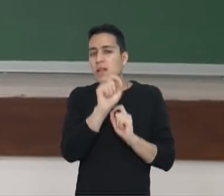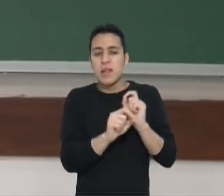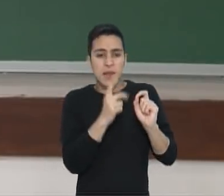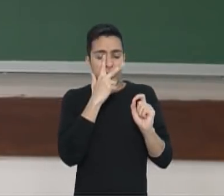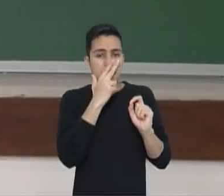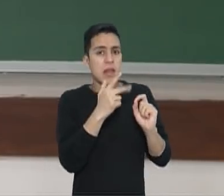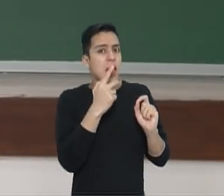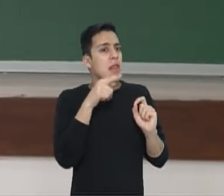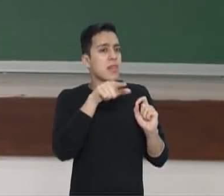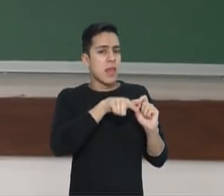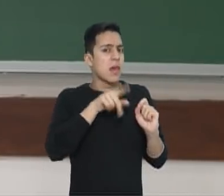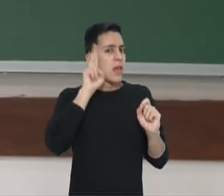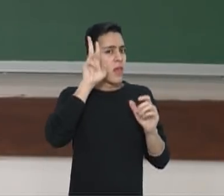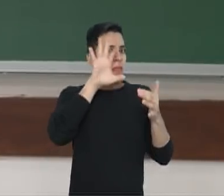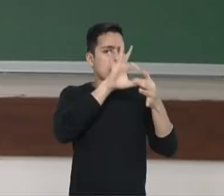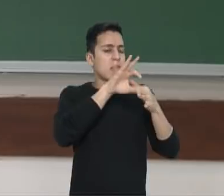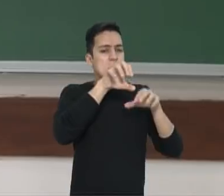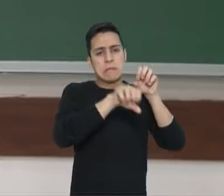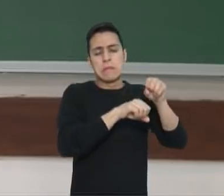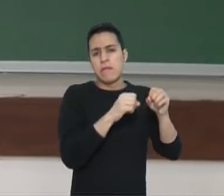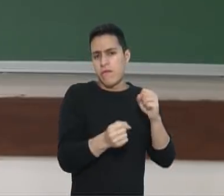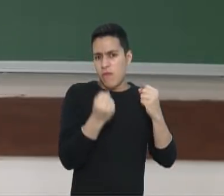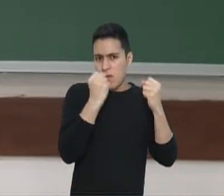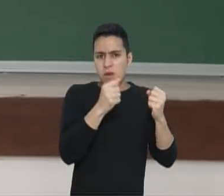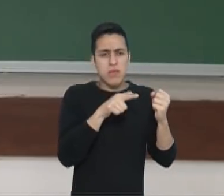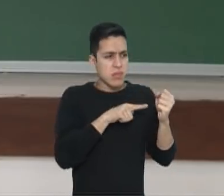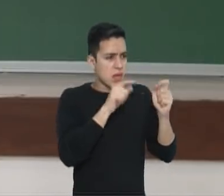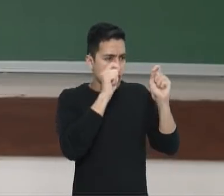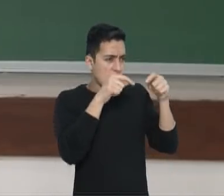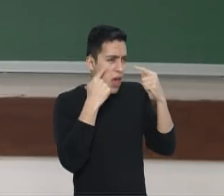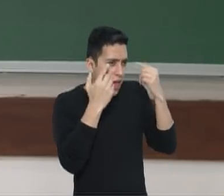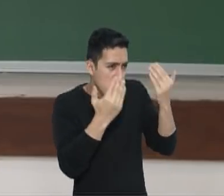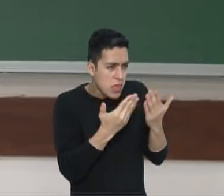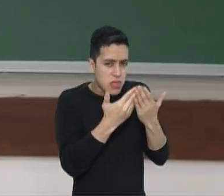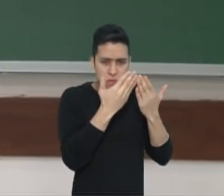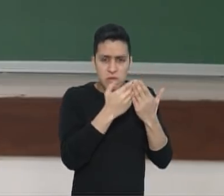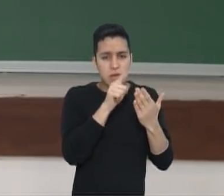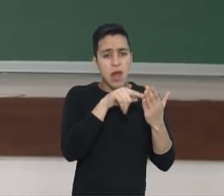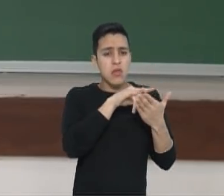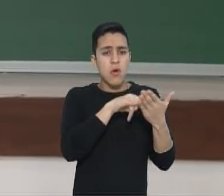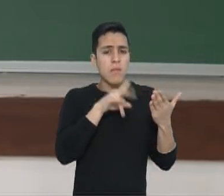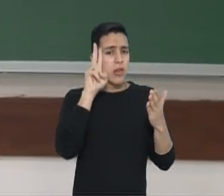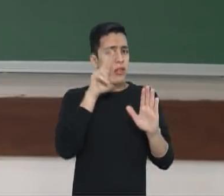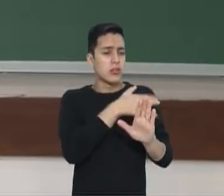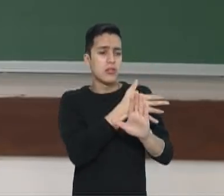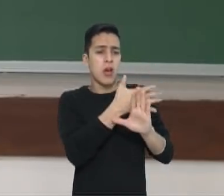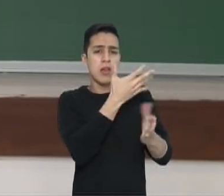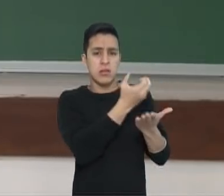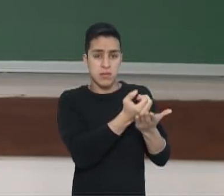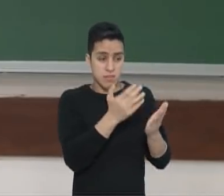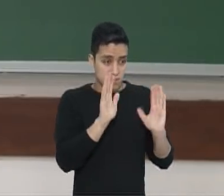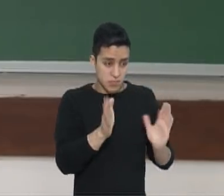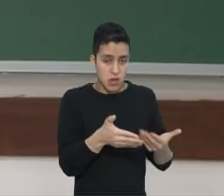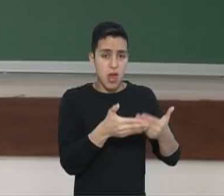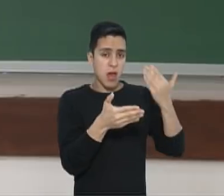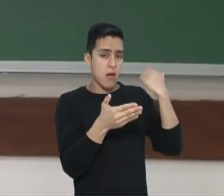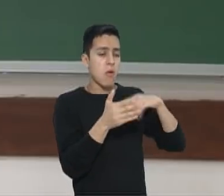histórica bastante importante, como objeto de estudo, como documento histórico, tanto aquilo que